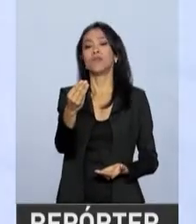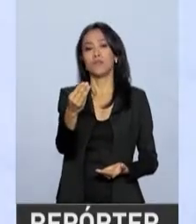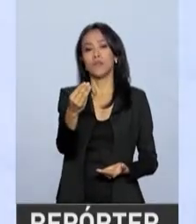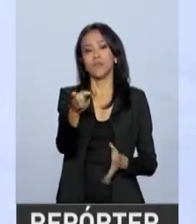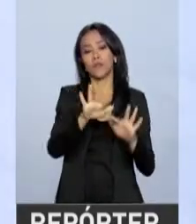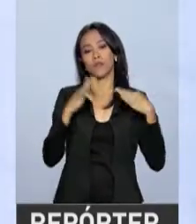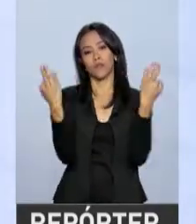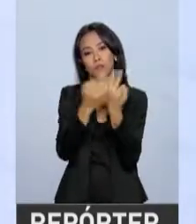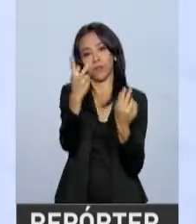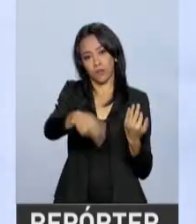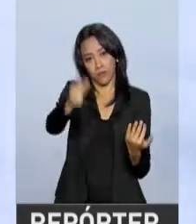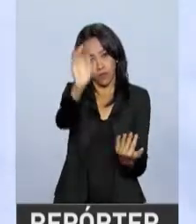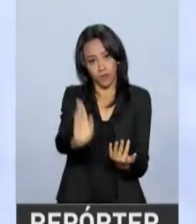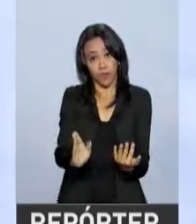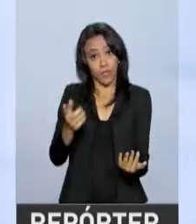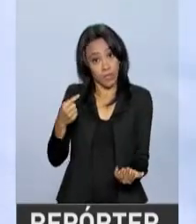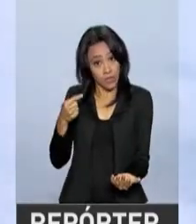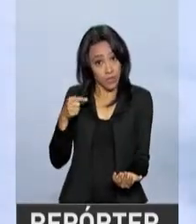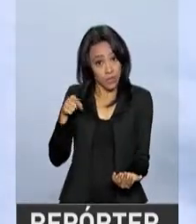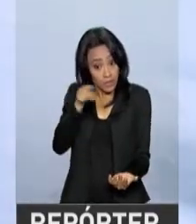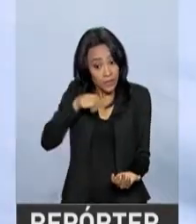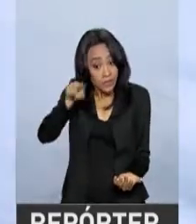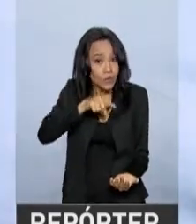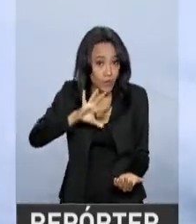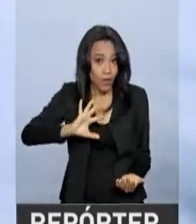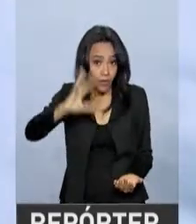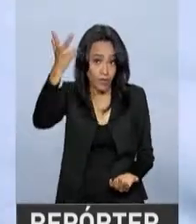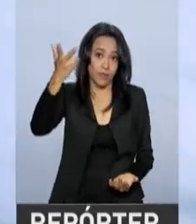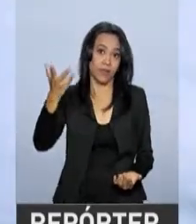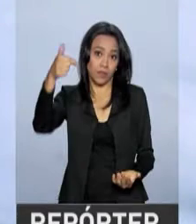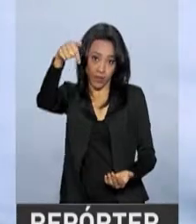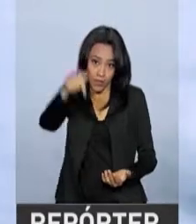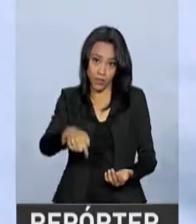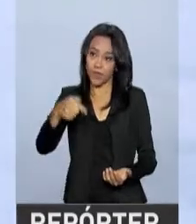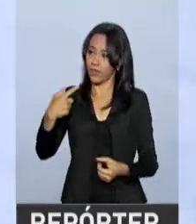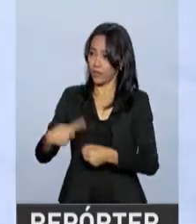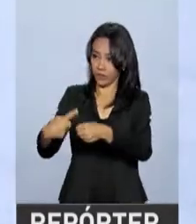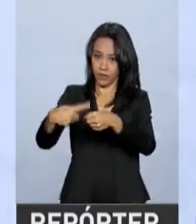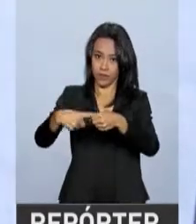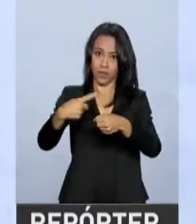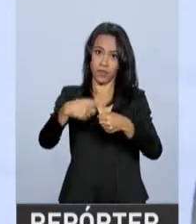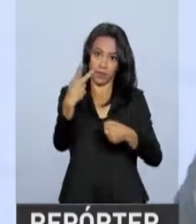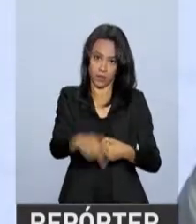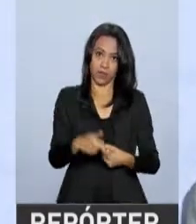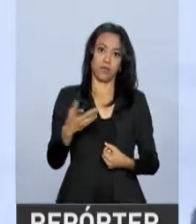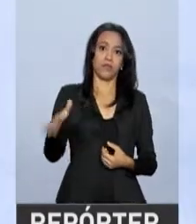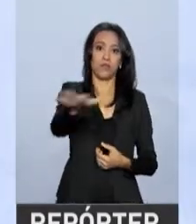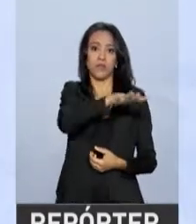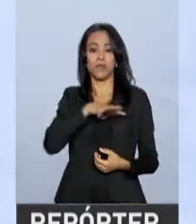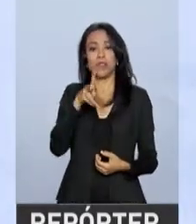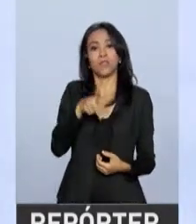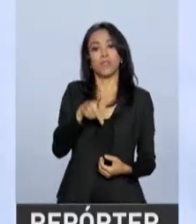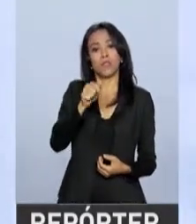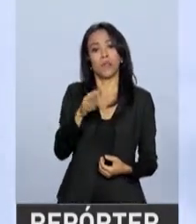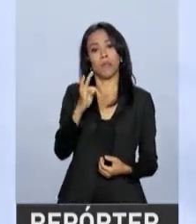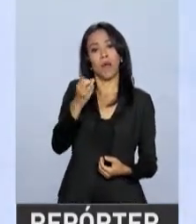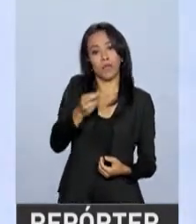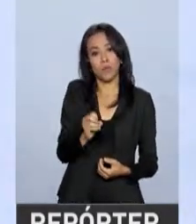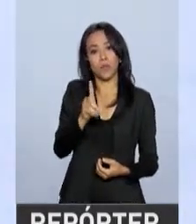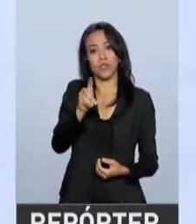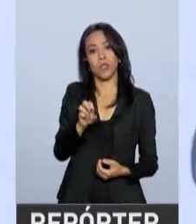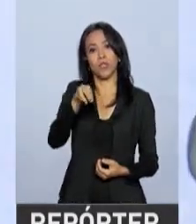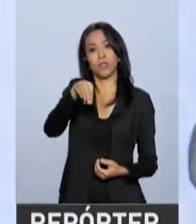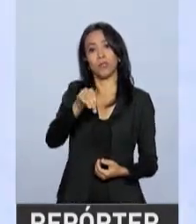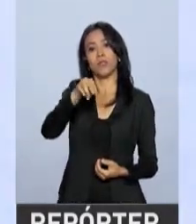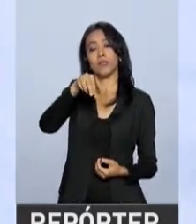isso amigos e amigas aqui de patos de minas eu respeito a um dos maiores